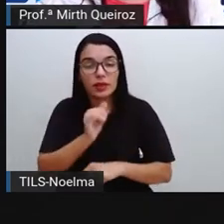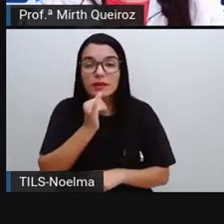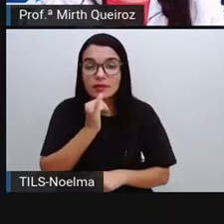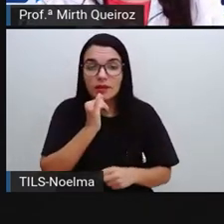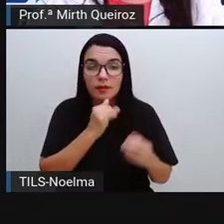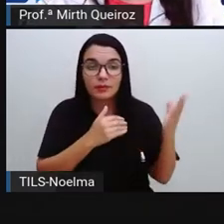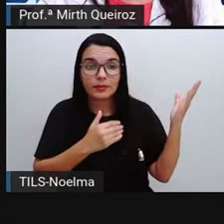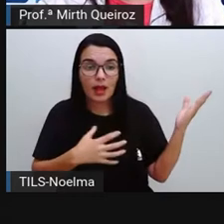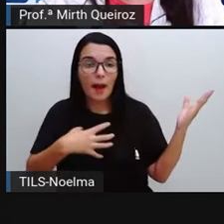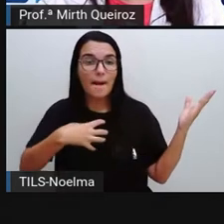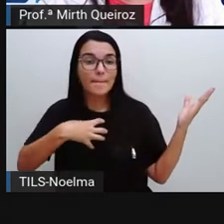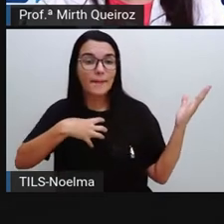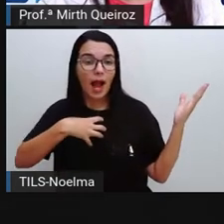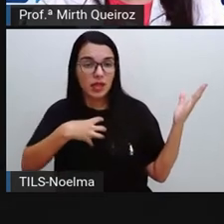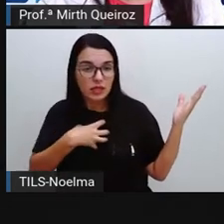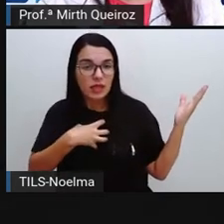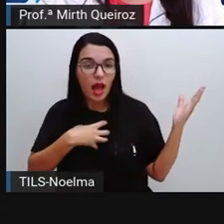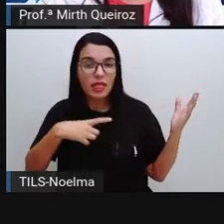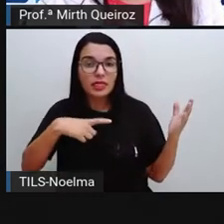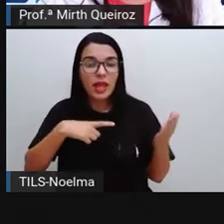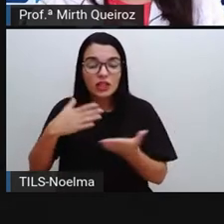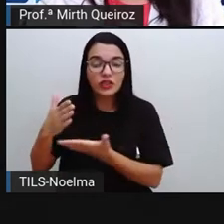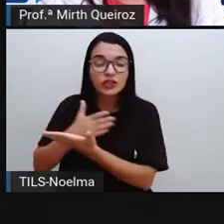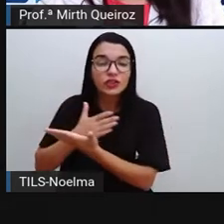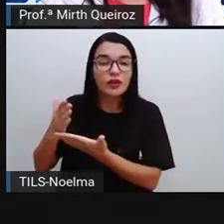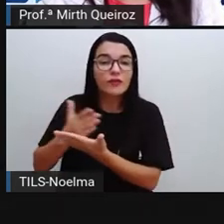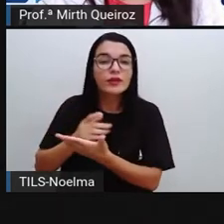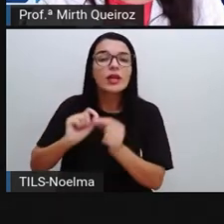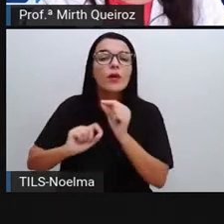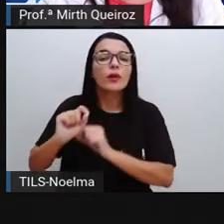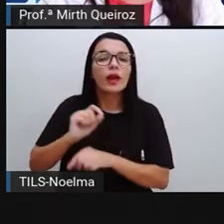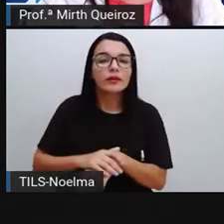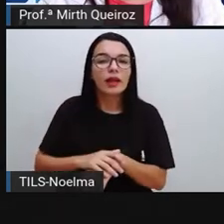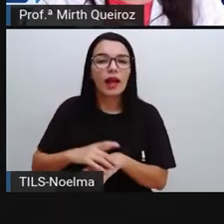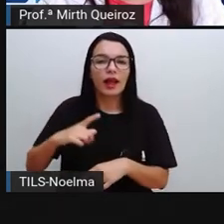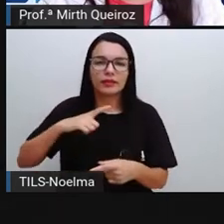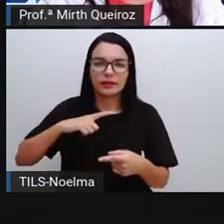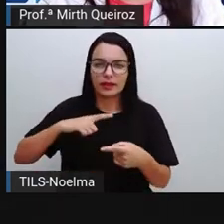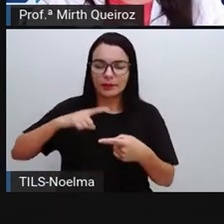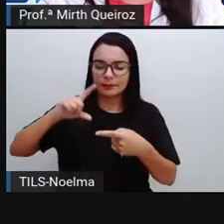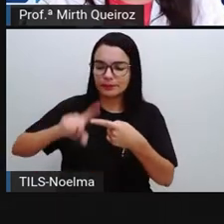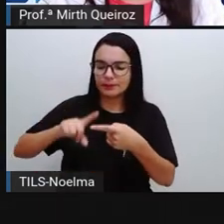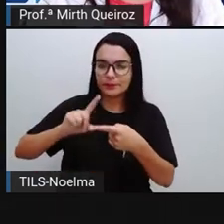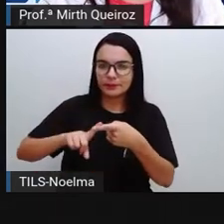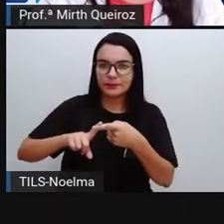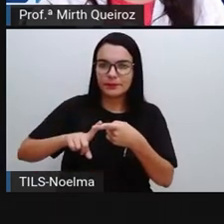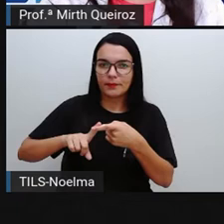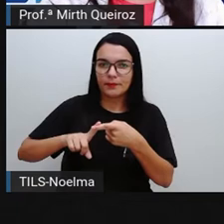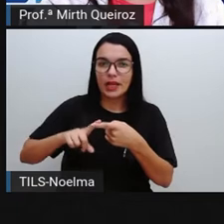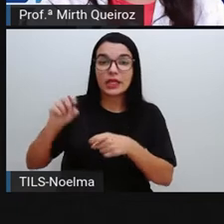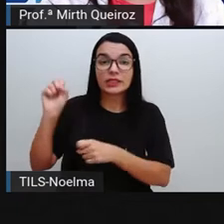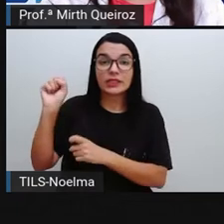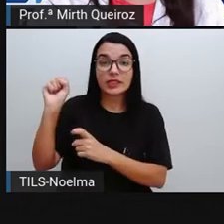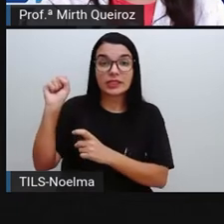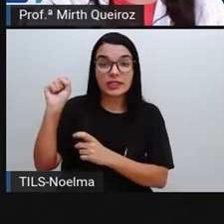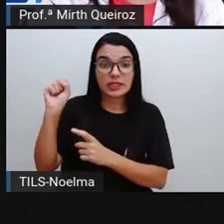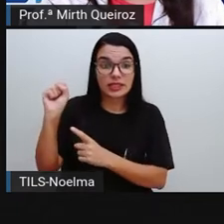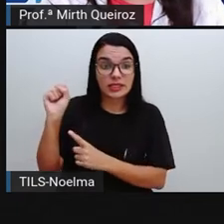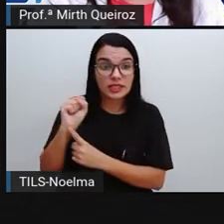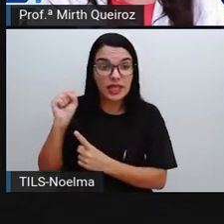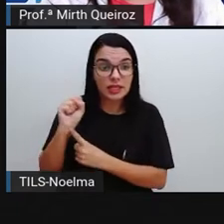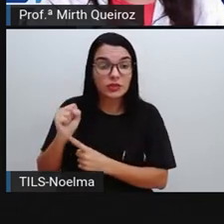exemplo, a Bahia faz divisa com quem? A Bahia faz divisa com o Sergipe,